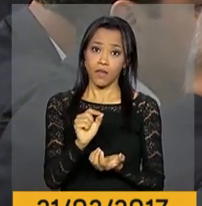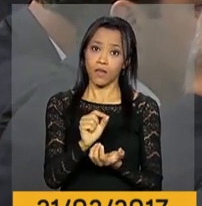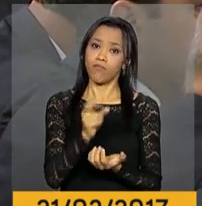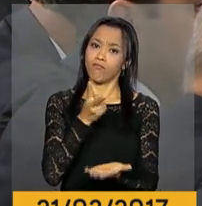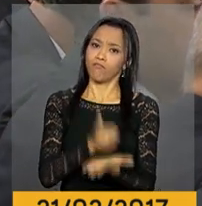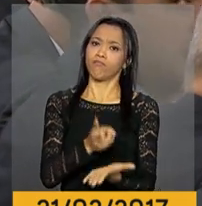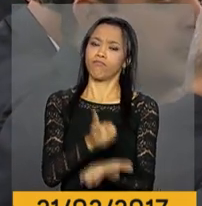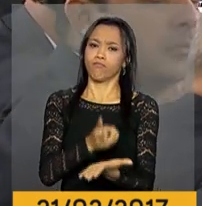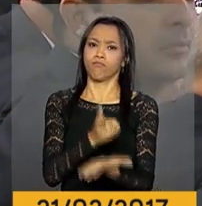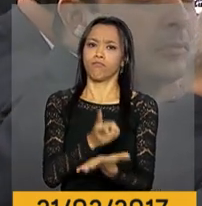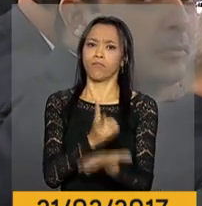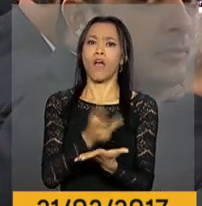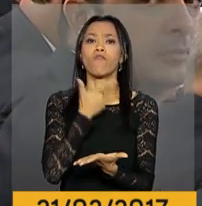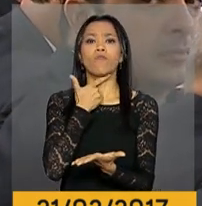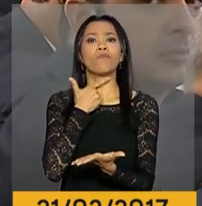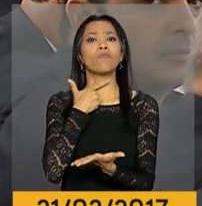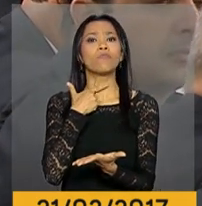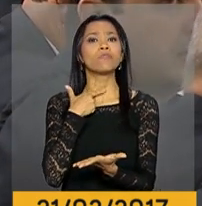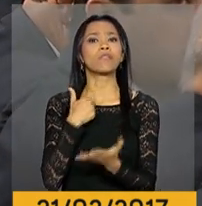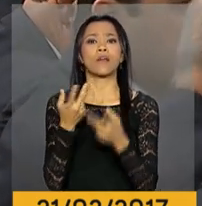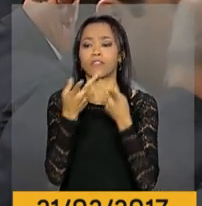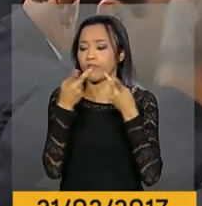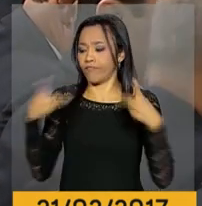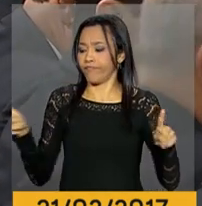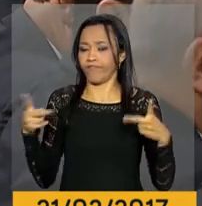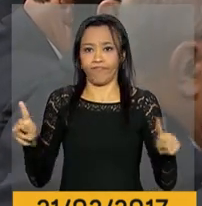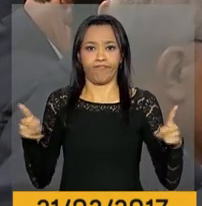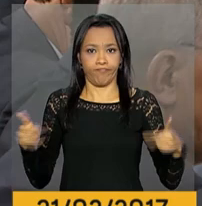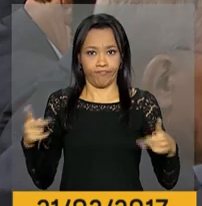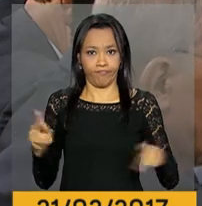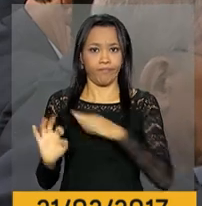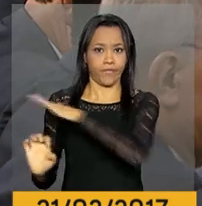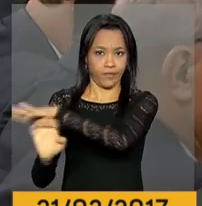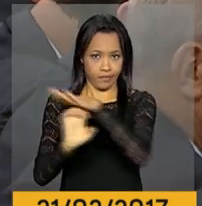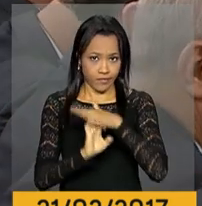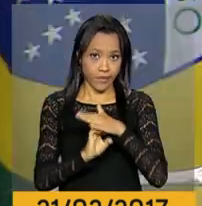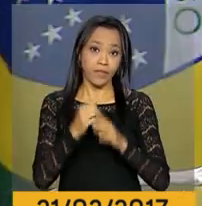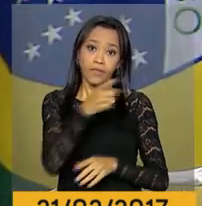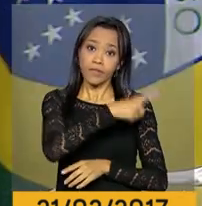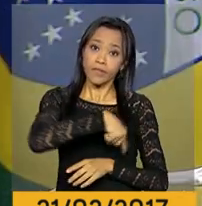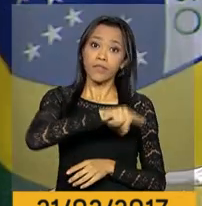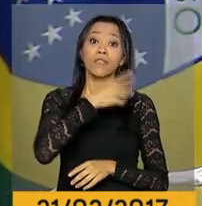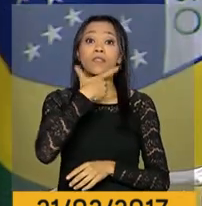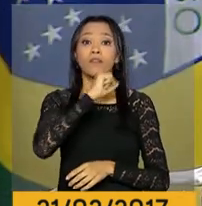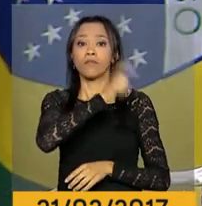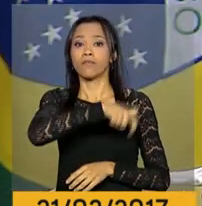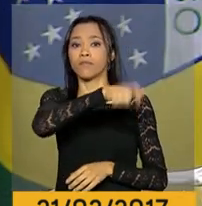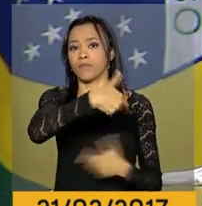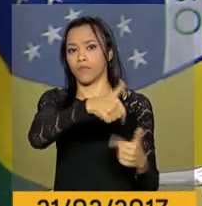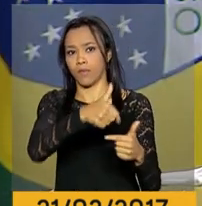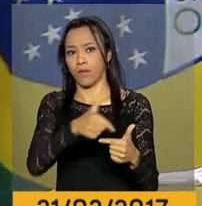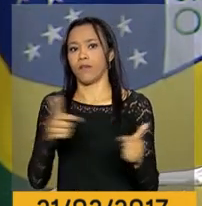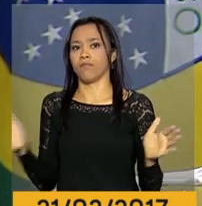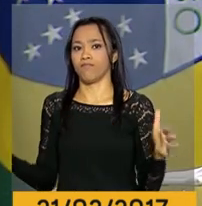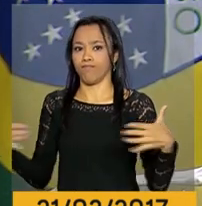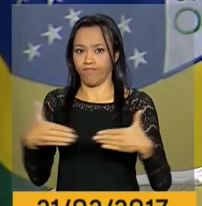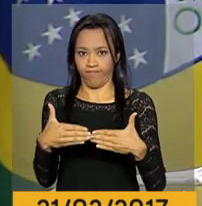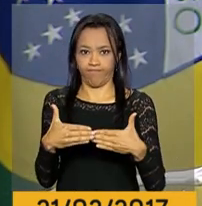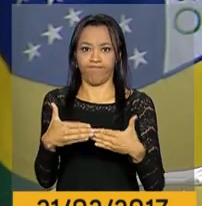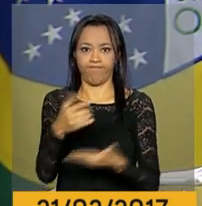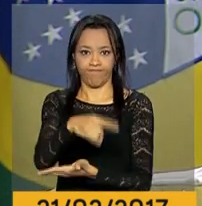vontade dos representantes empregados os representantes de empregadores Fora daqueles direitos